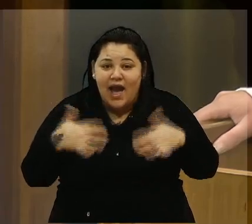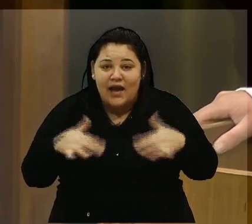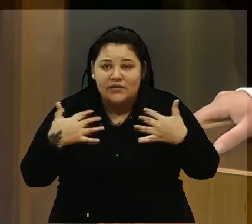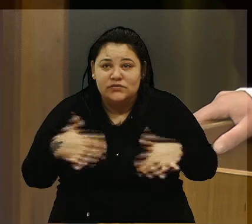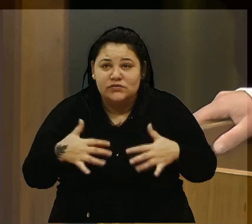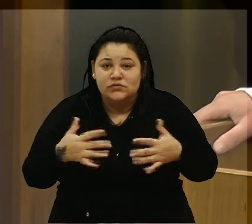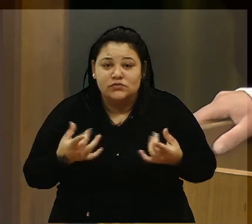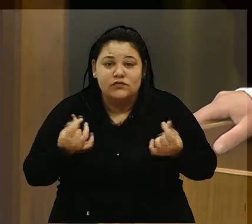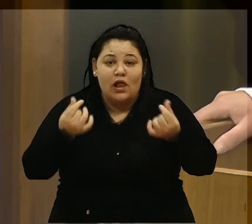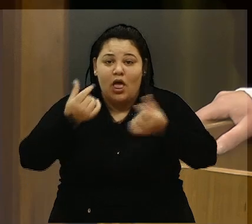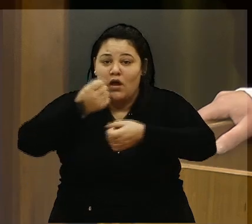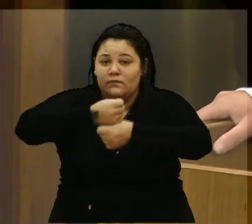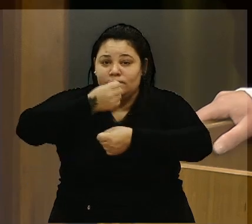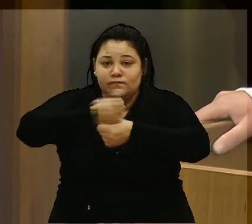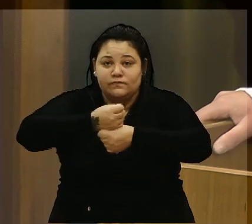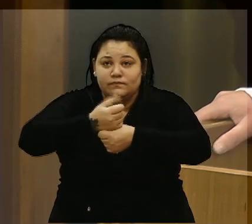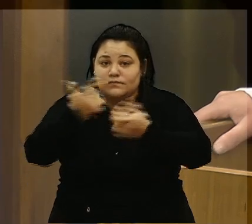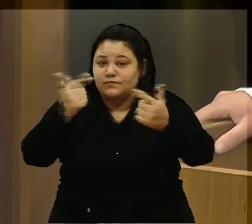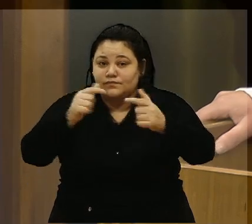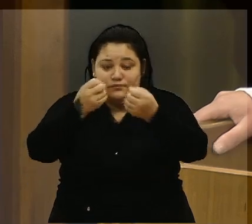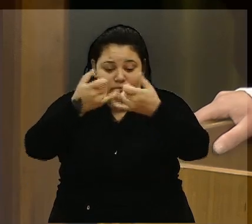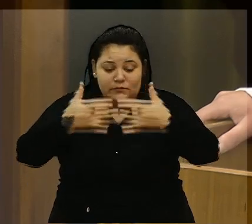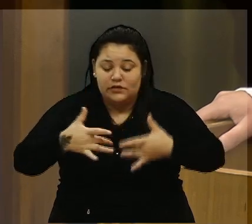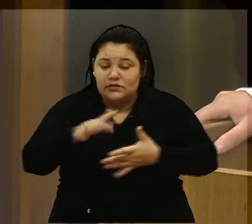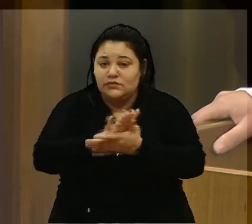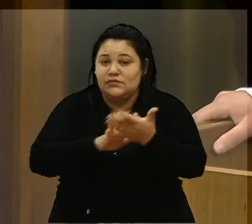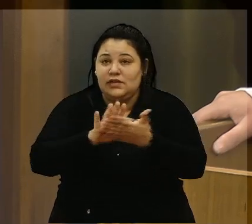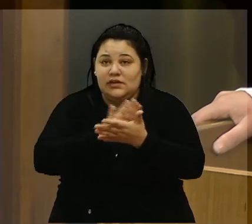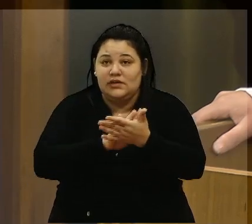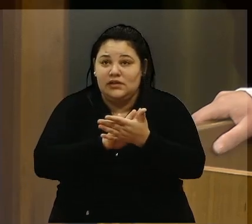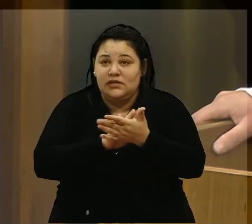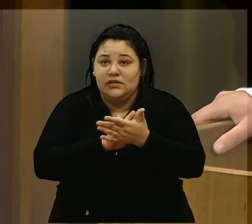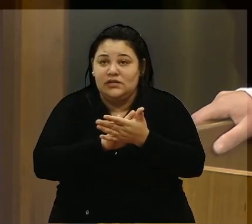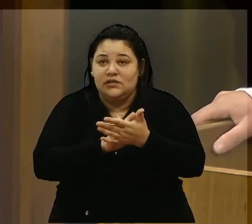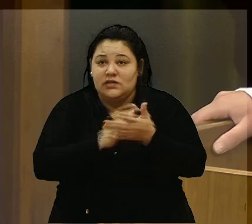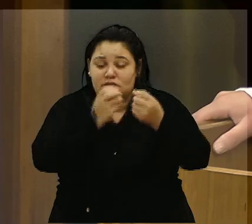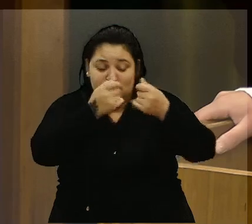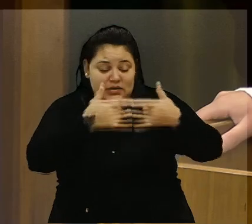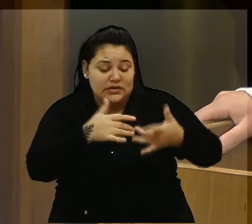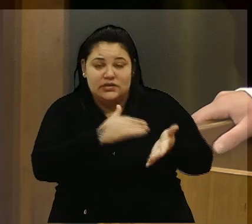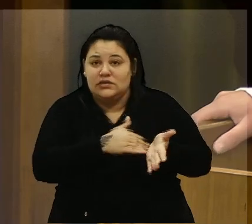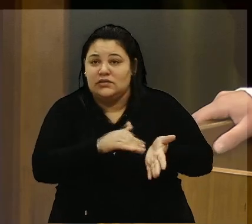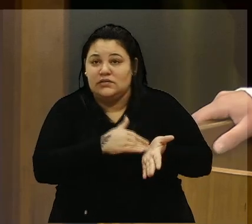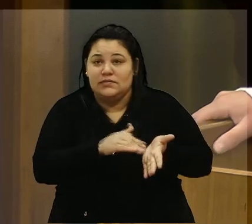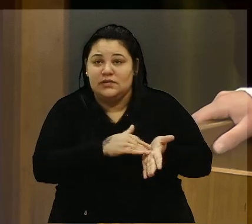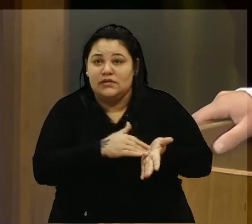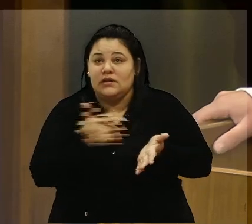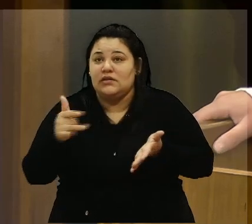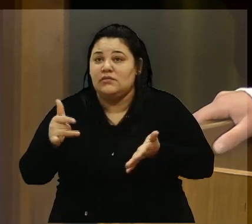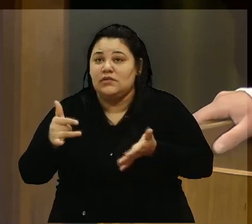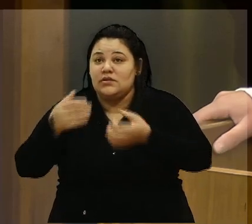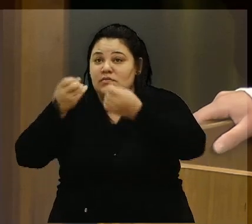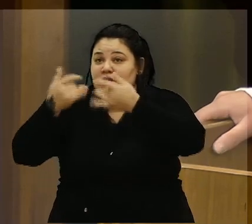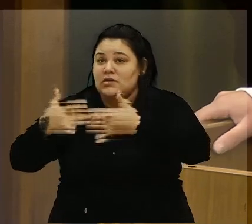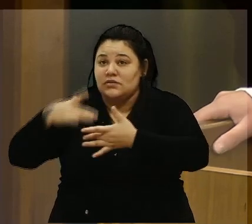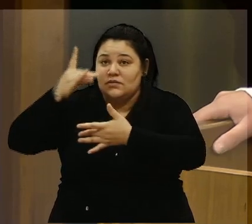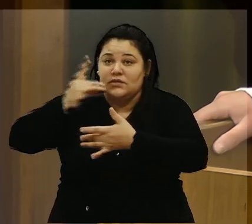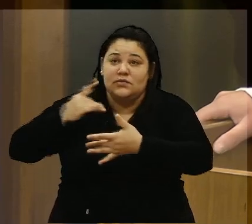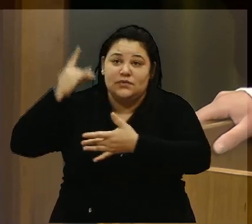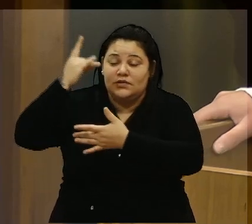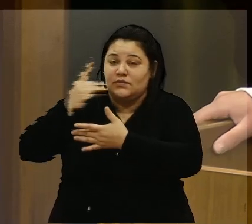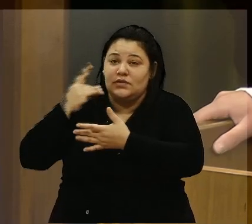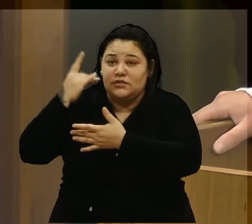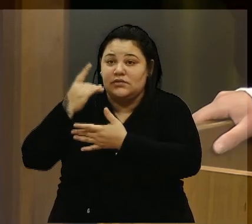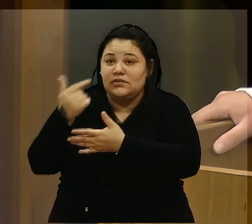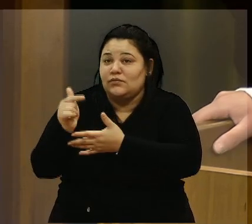valor da obra. Sem explicação para o secretário, sem explicação para a deputada, sem explicação